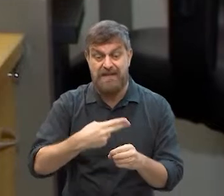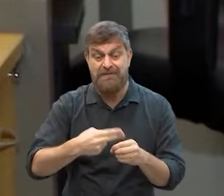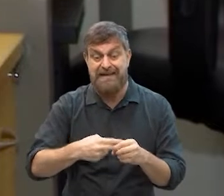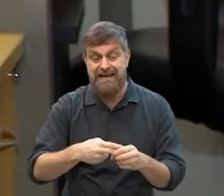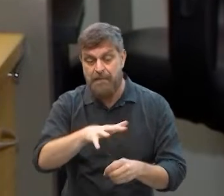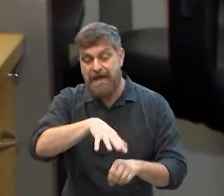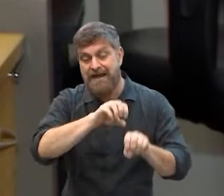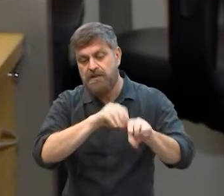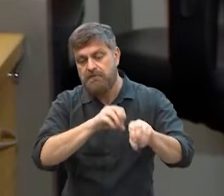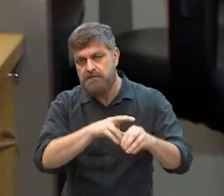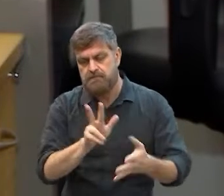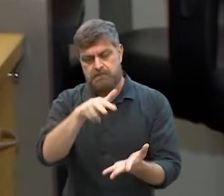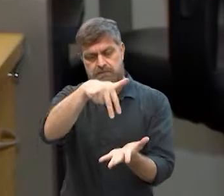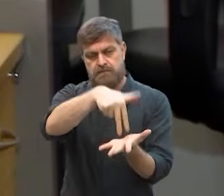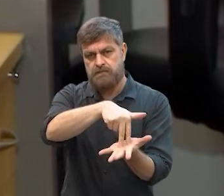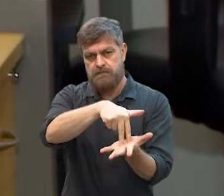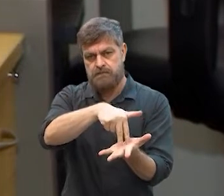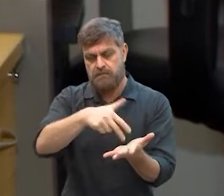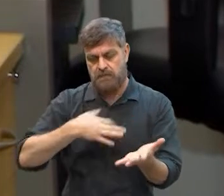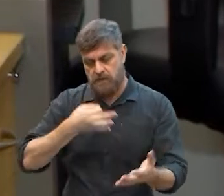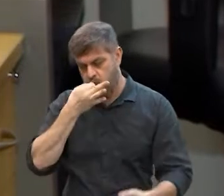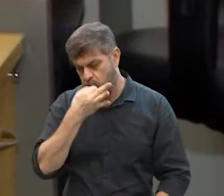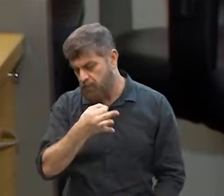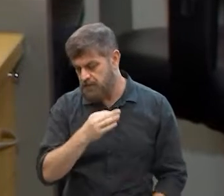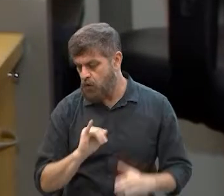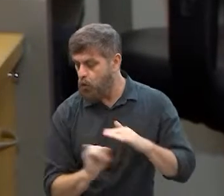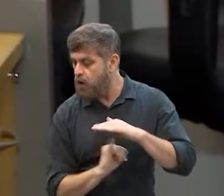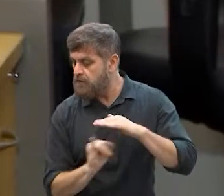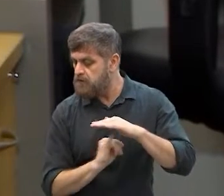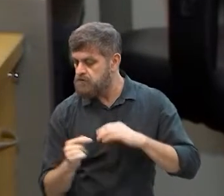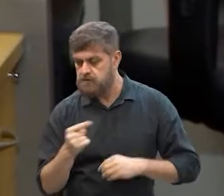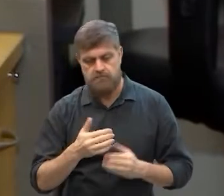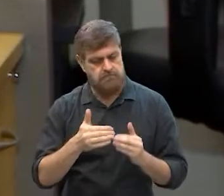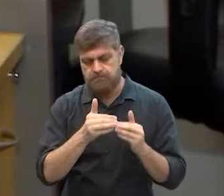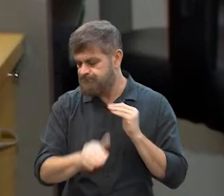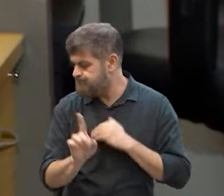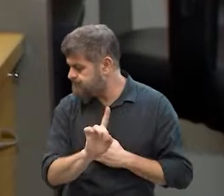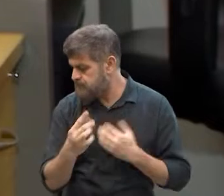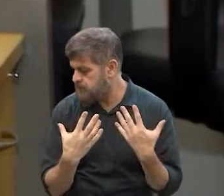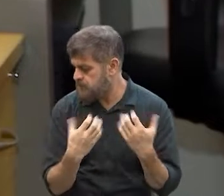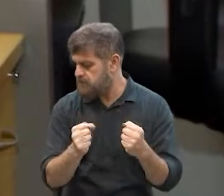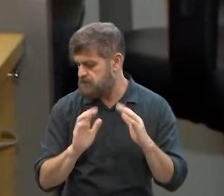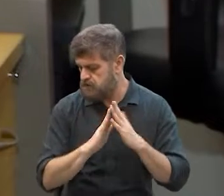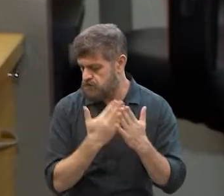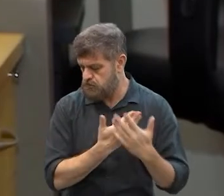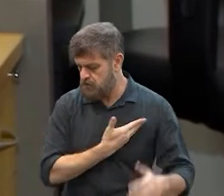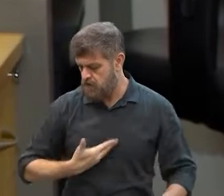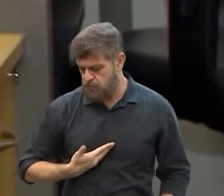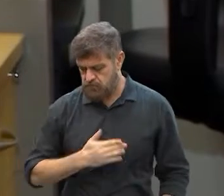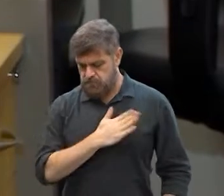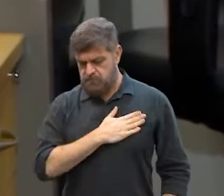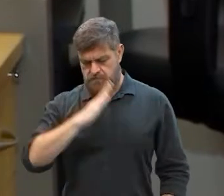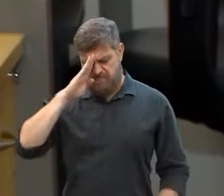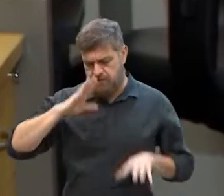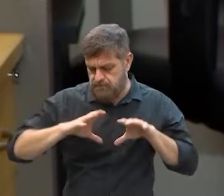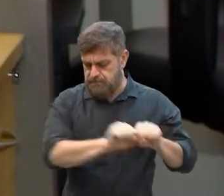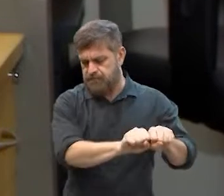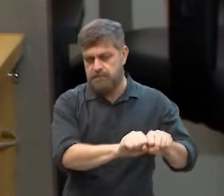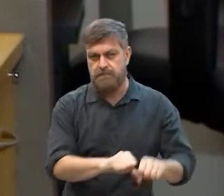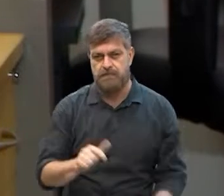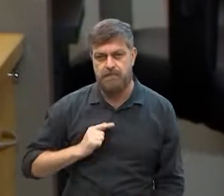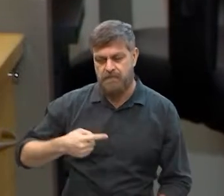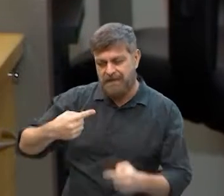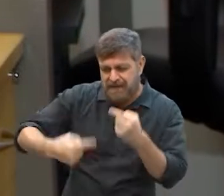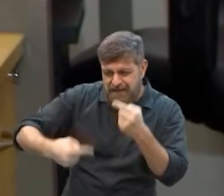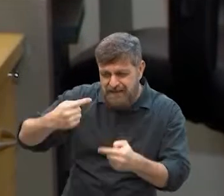Unicamp se posicionou enquanto instituição contrária a esse processo, e a gente tem feito